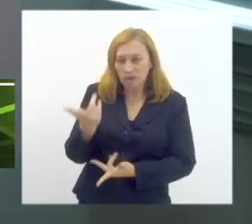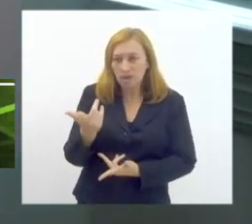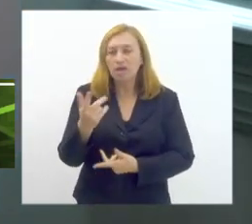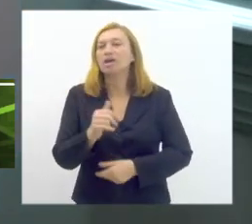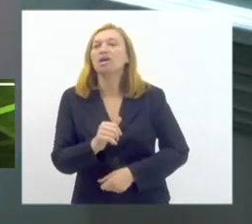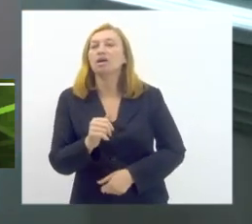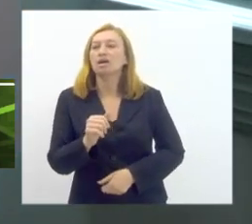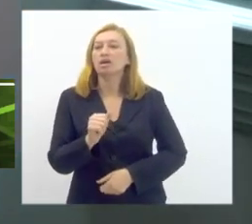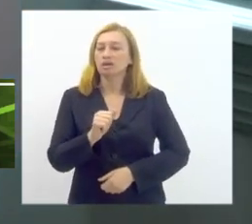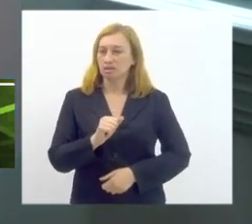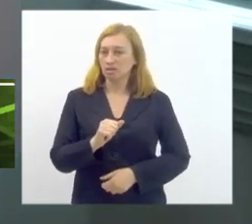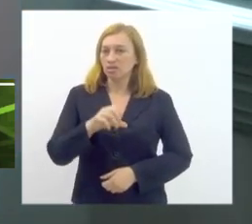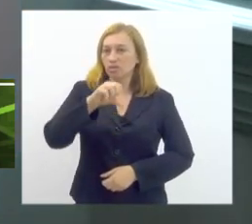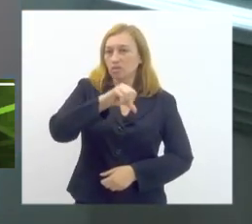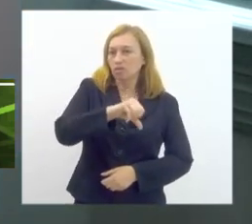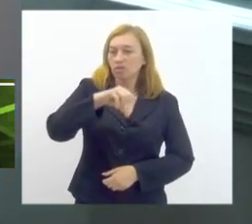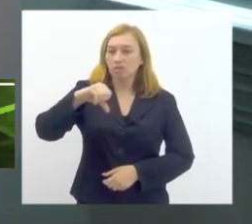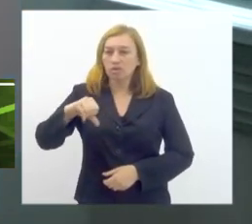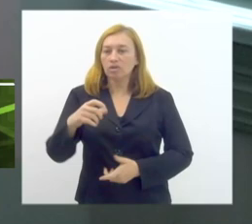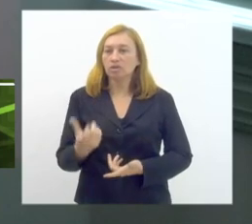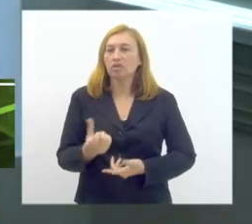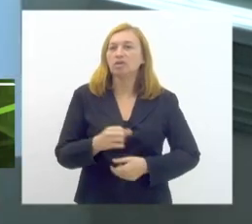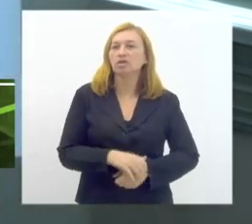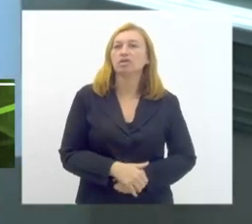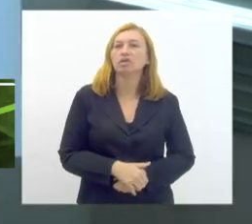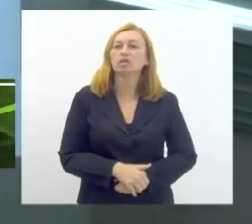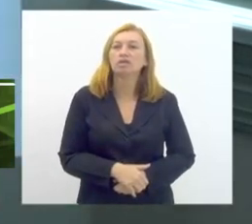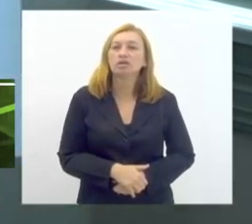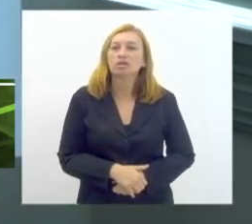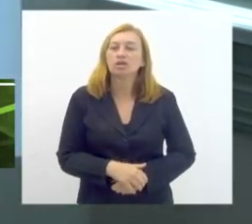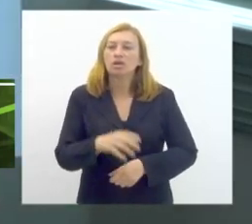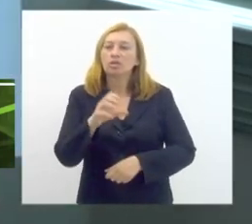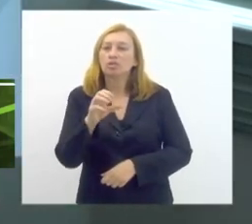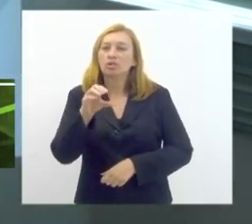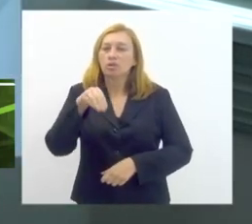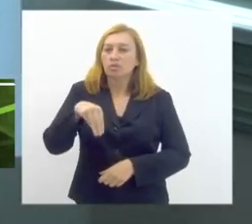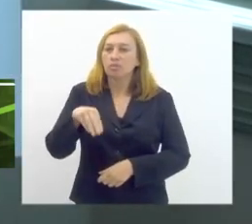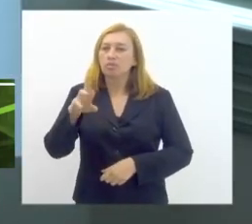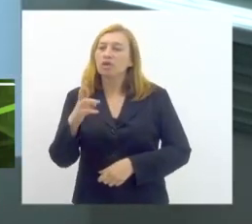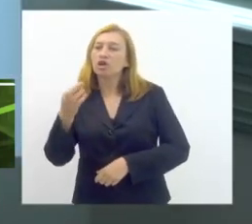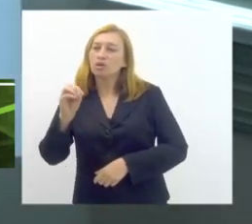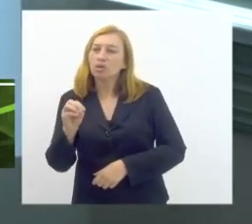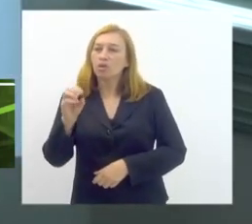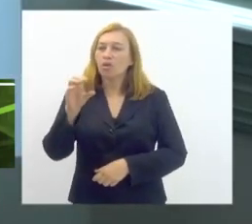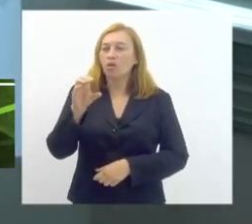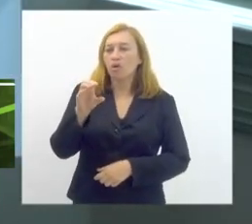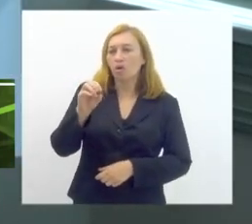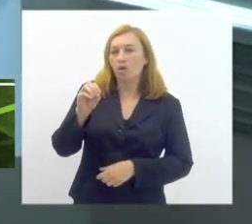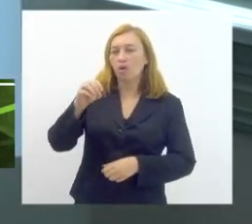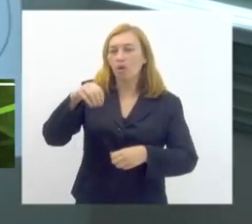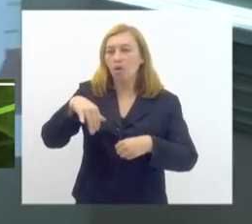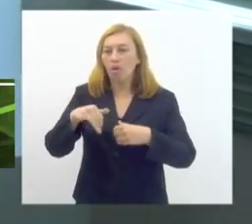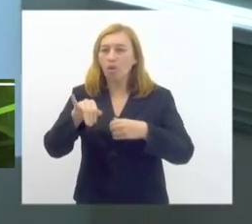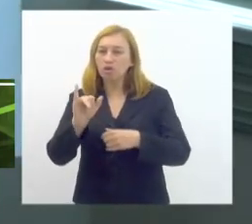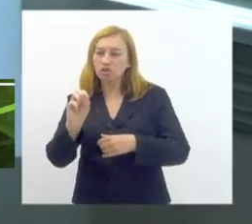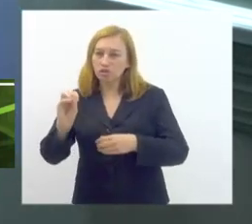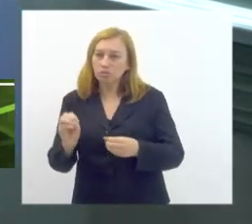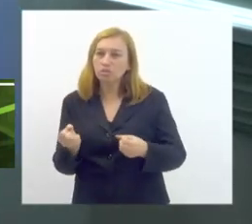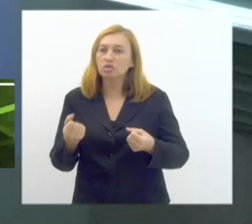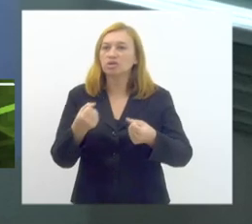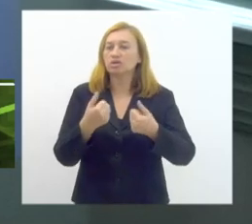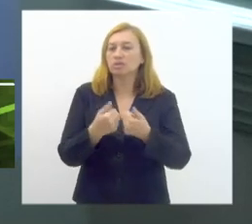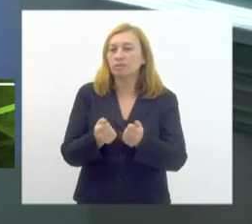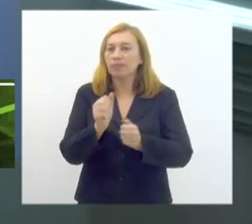Cabify, 99 Pop fretado, vans, micro-ônibus e ônibus, com exigência que os carros tenham monitoramento via